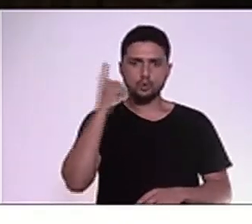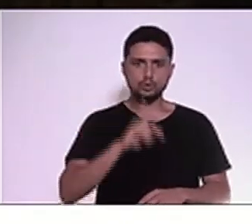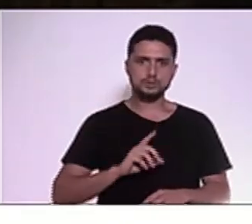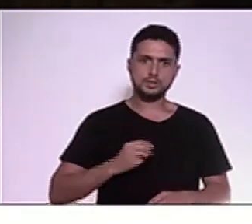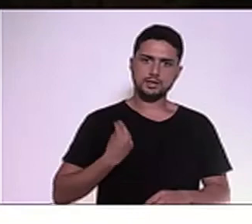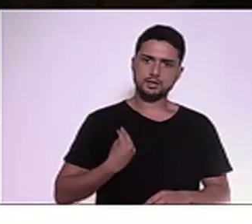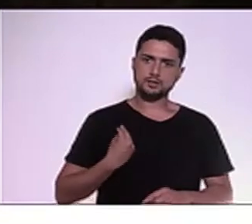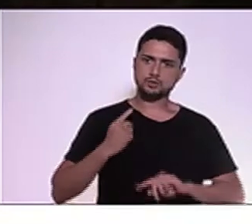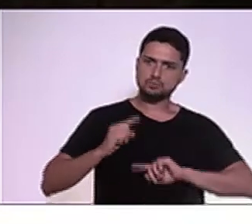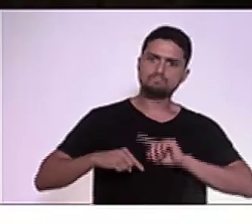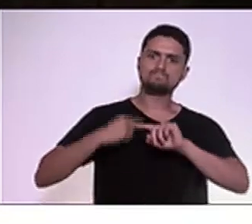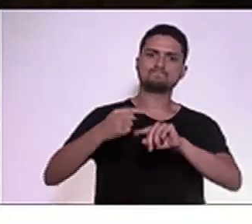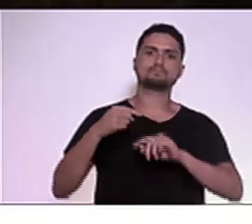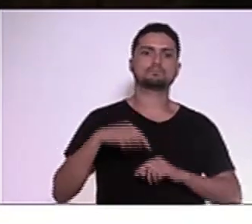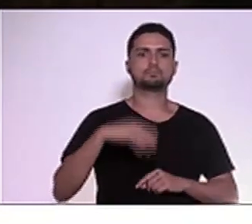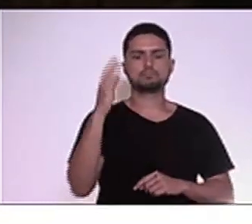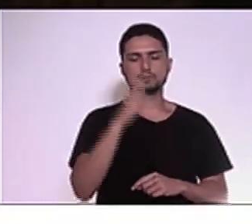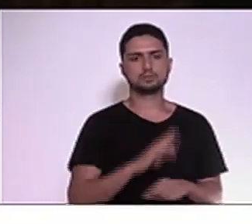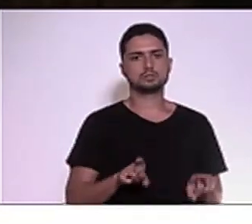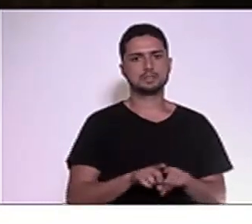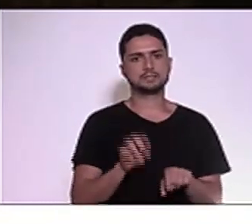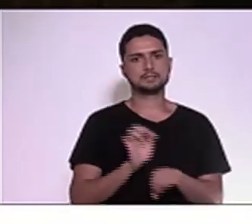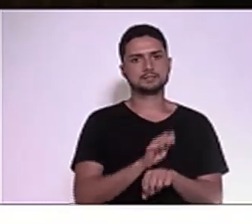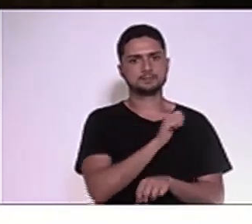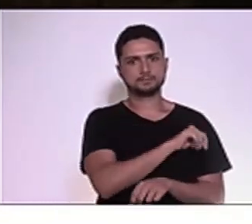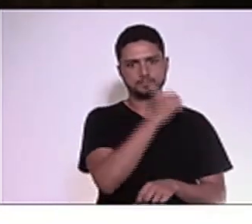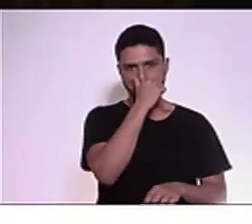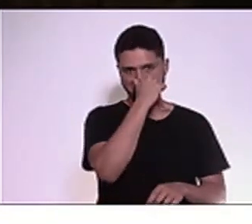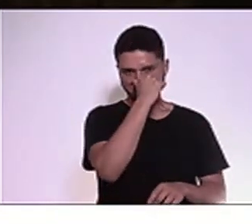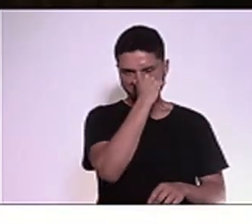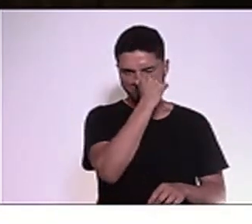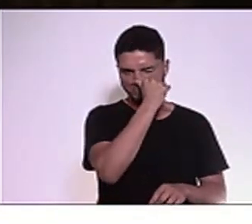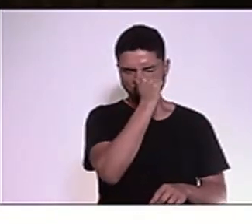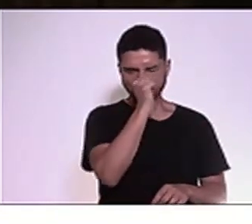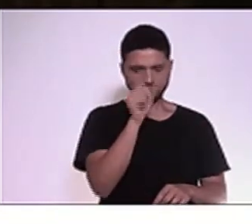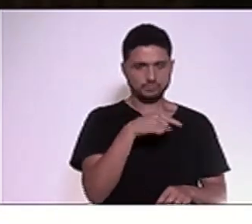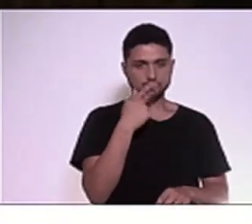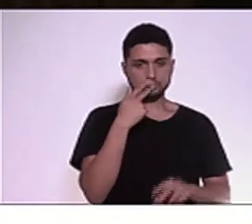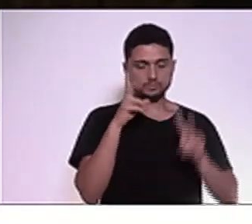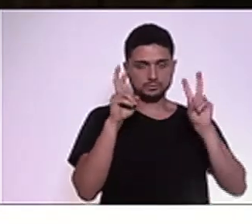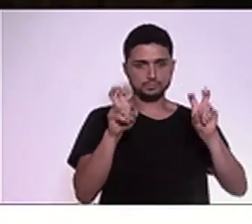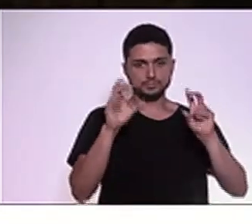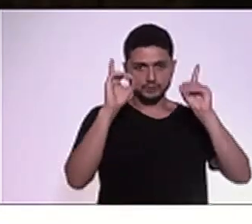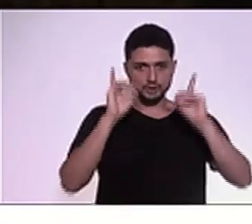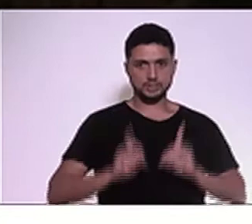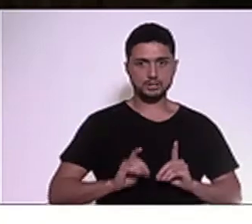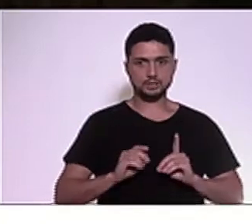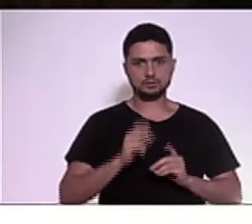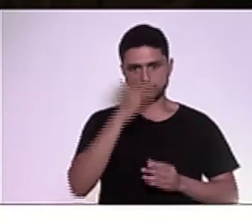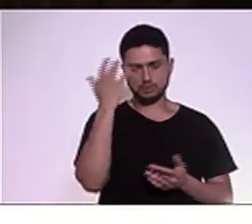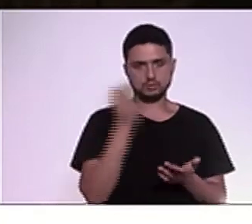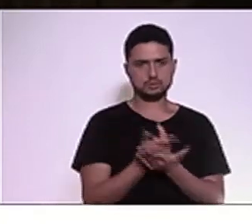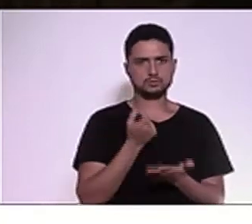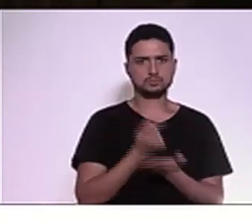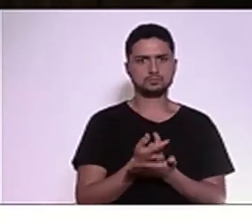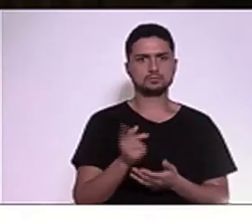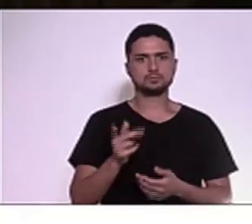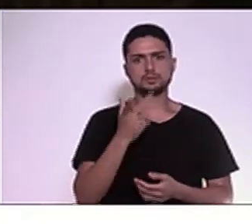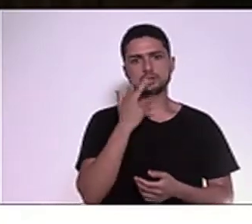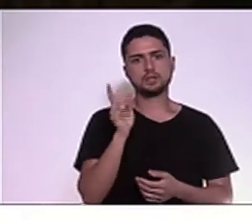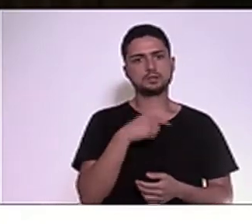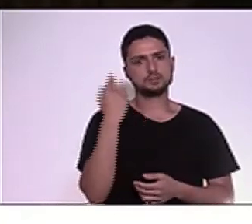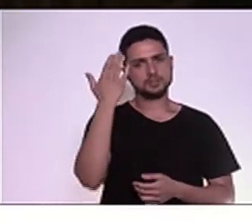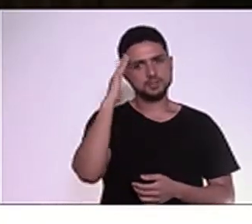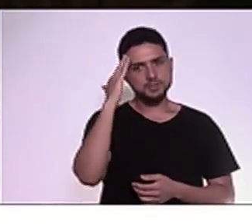no Brasil e no estado do Rio de Janeiro. E quando a gente fala de direitos do consumidor e da consumidora, a gente está